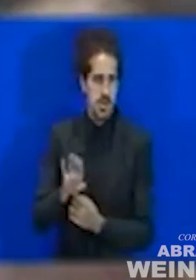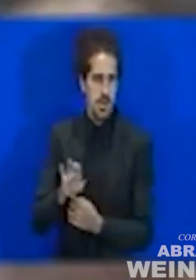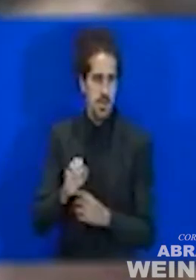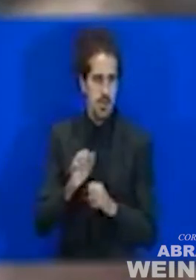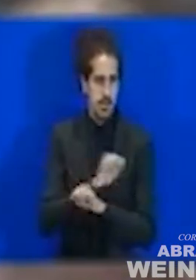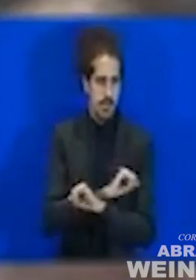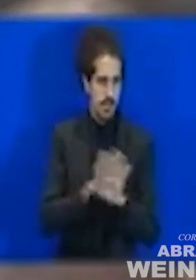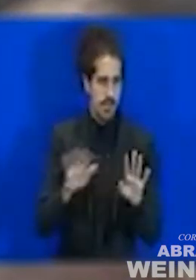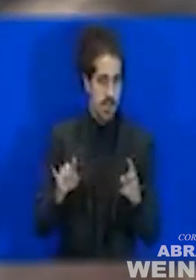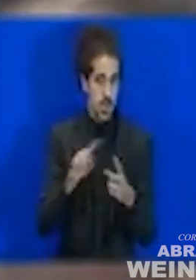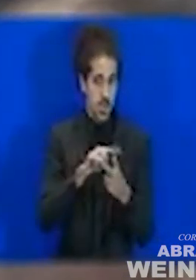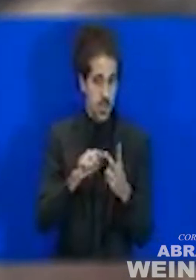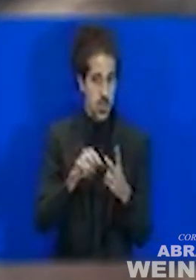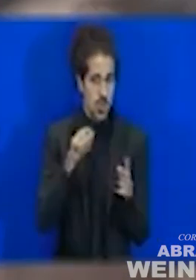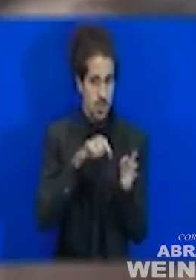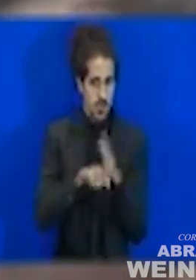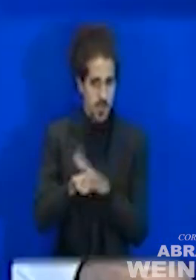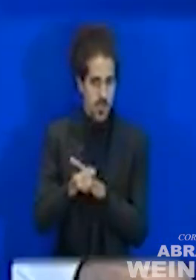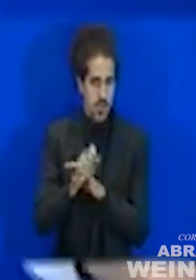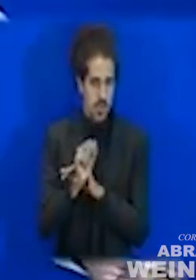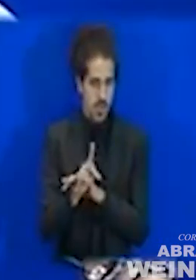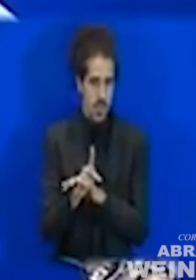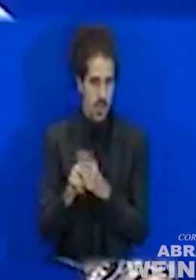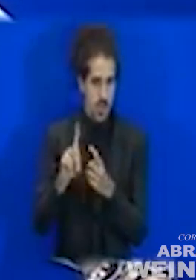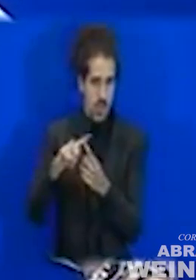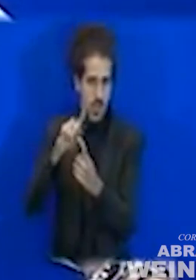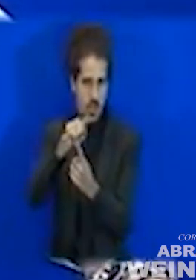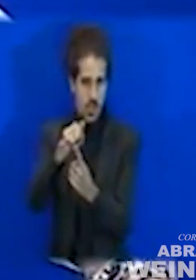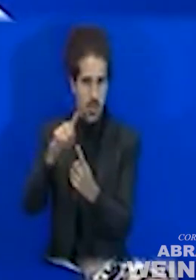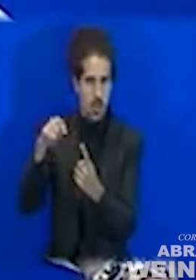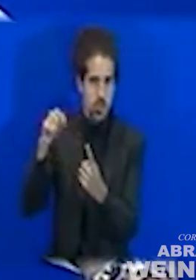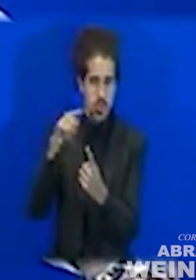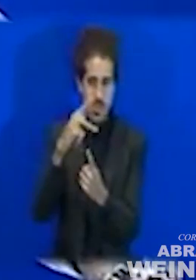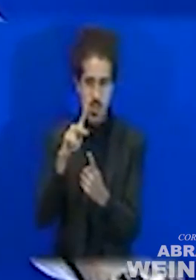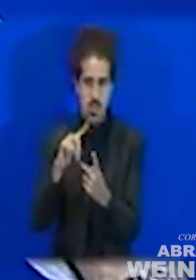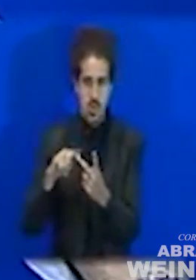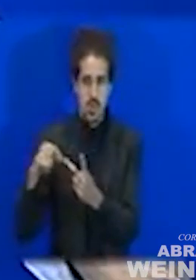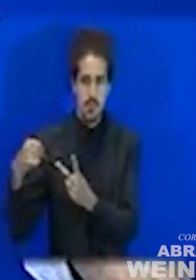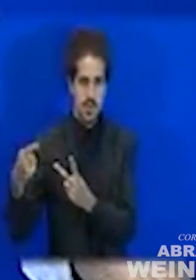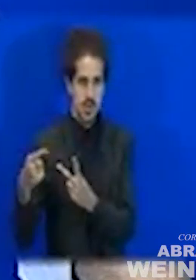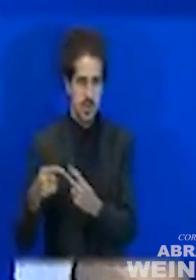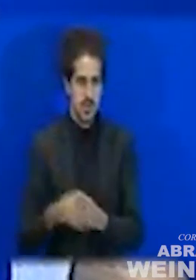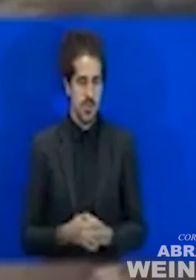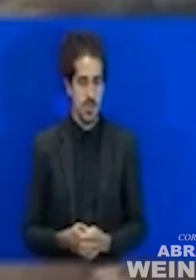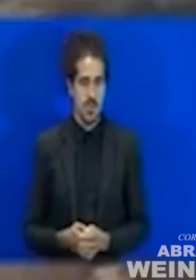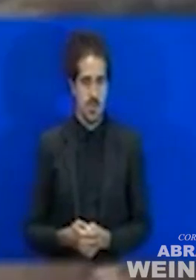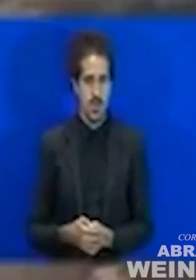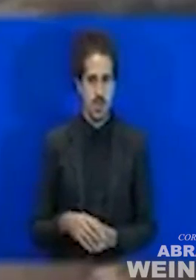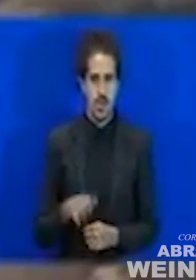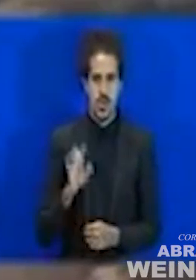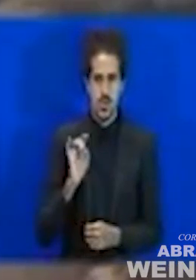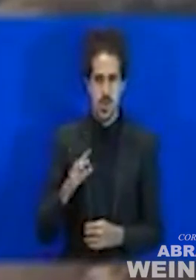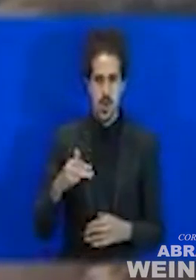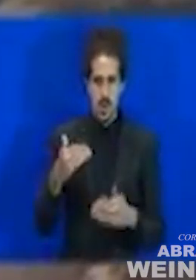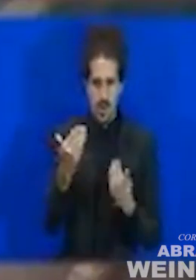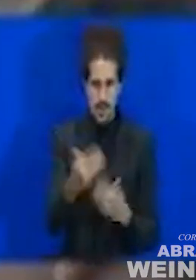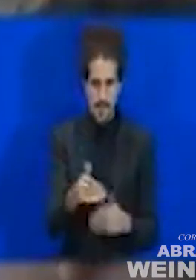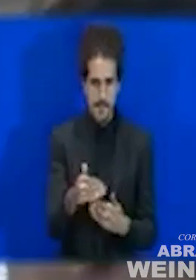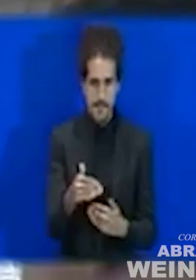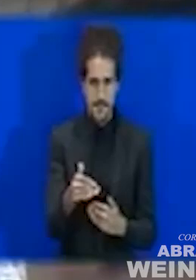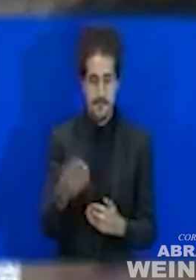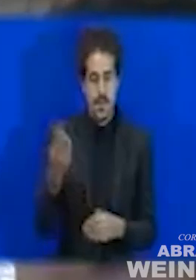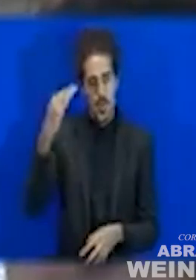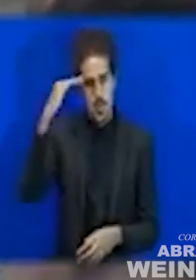aqui. Duas perguntas, tá? Então, mais uma sua e mais um do próximo. Sobre a qualidade da prova, o presidente